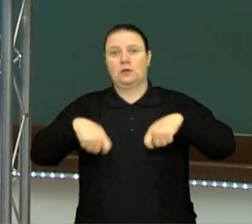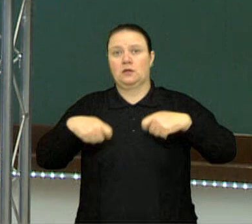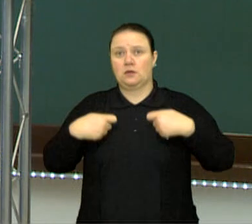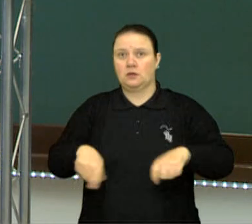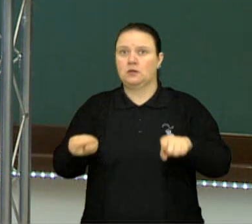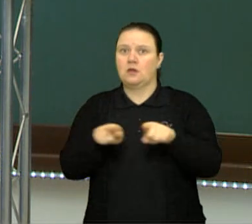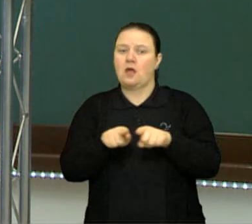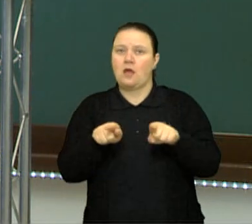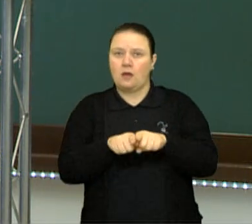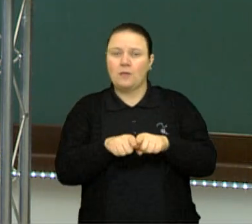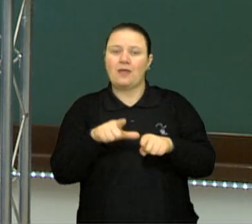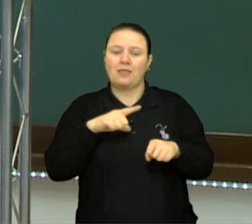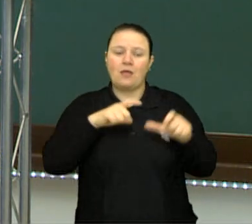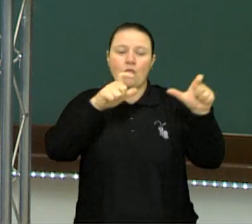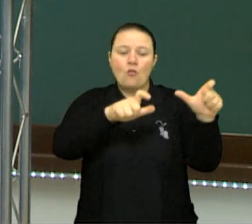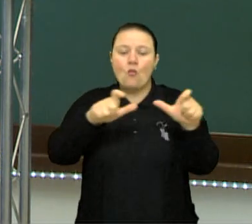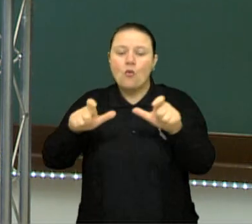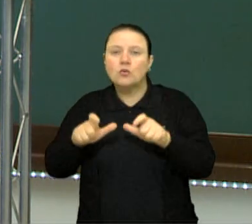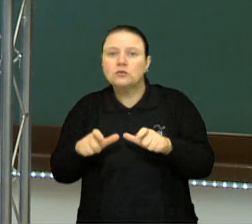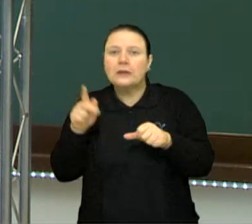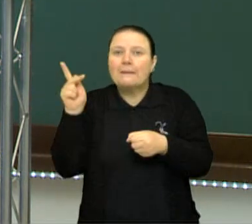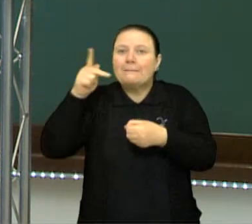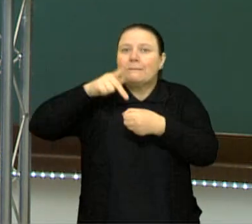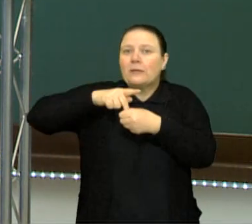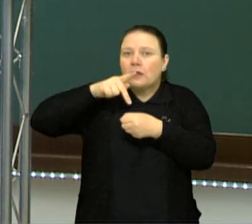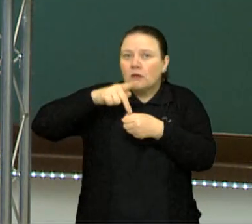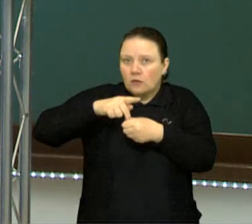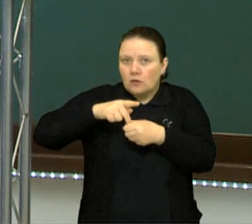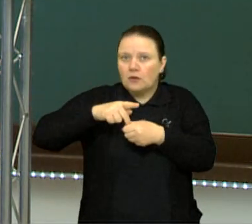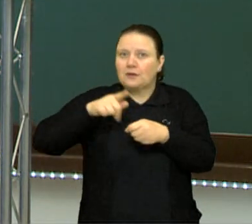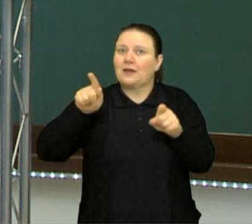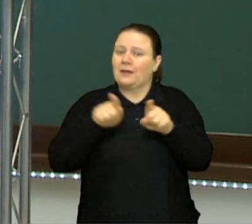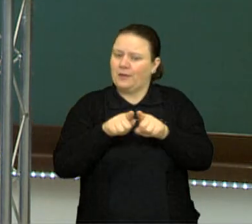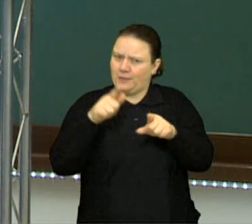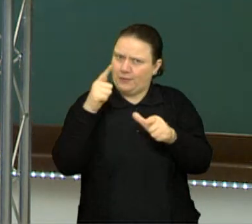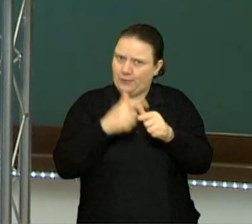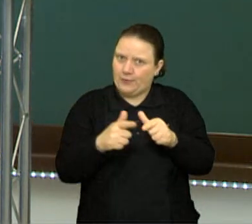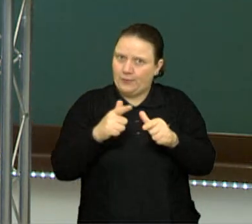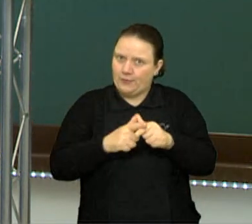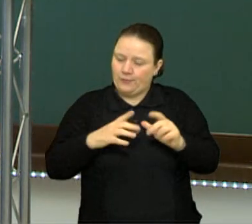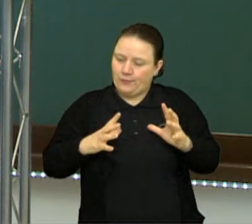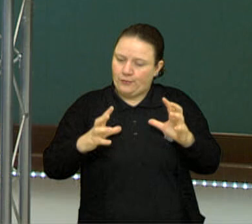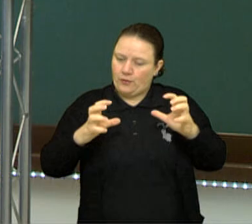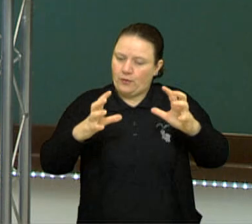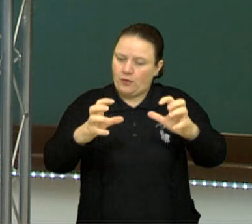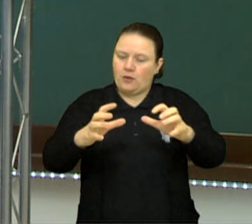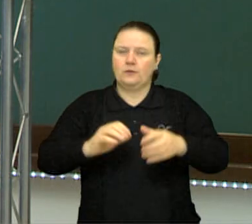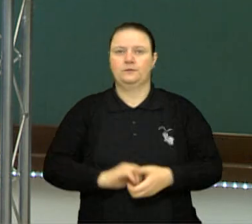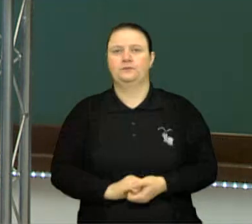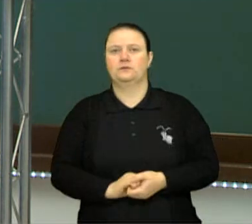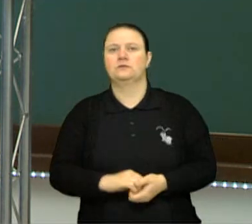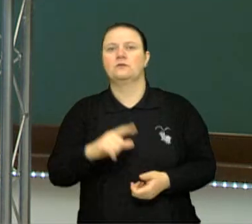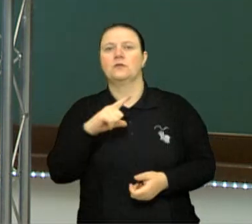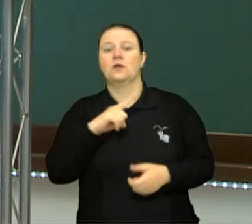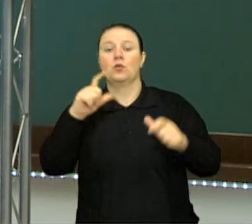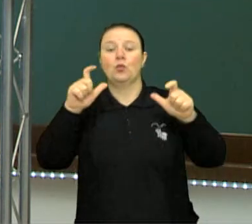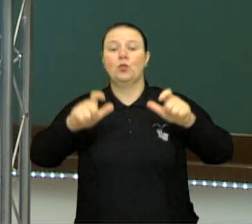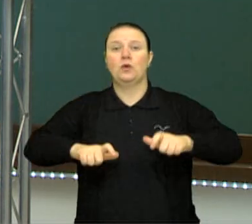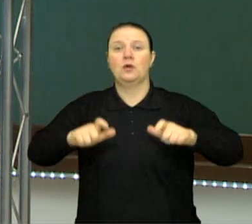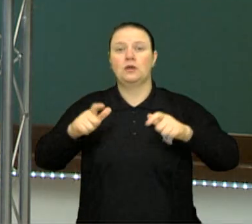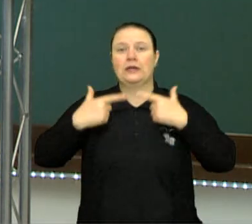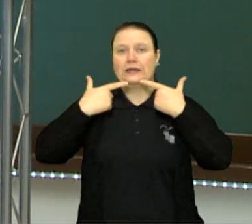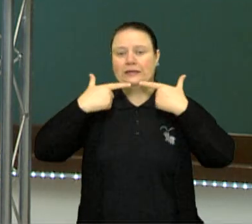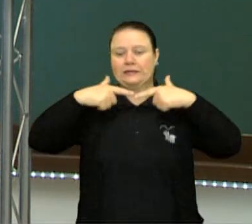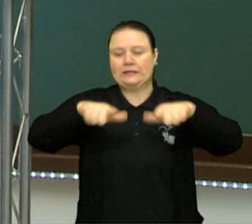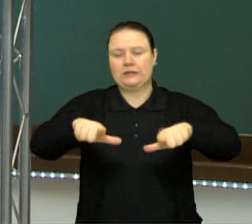de petróleo que ali se estabelecem e geram pontos de conflito. Também temos que observar que é um território em que a língua